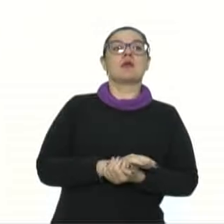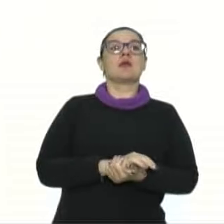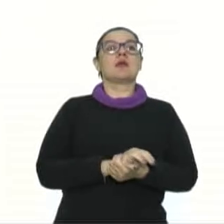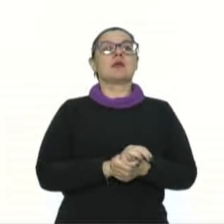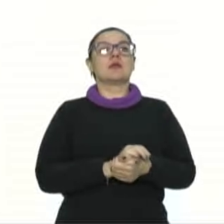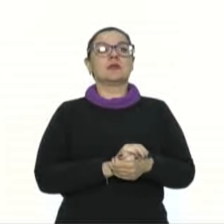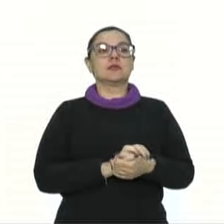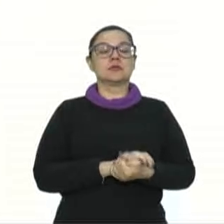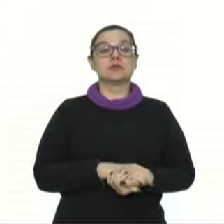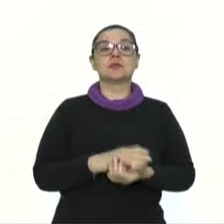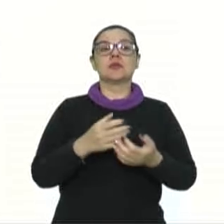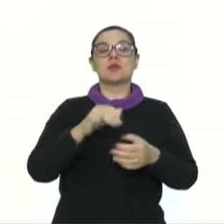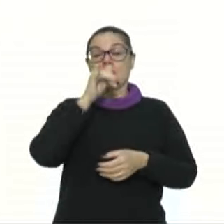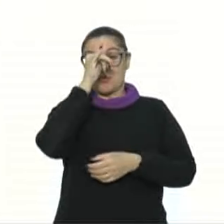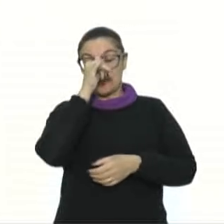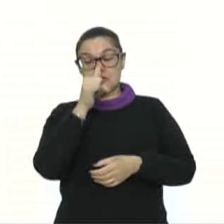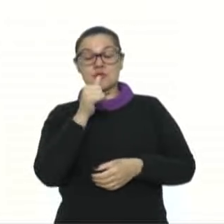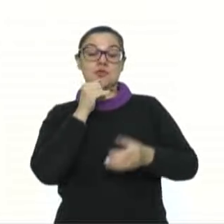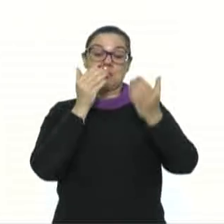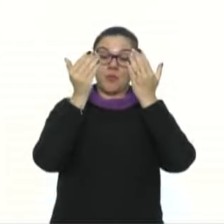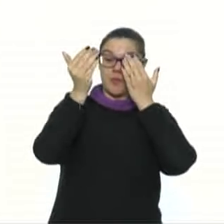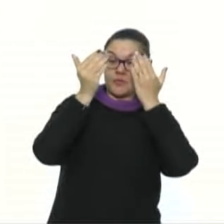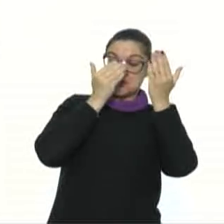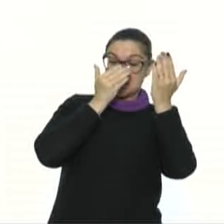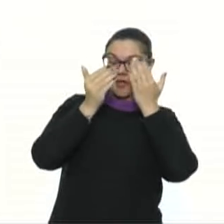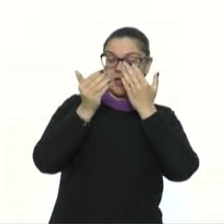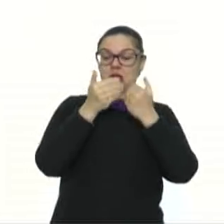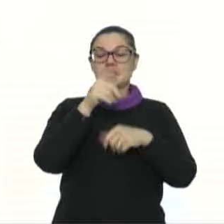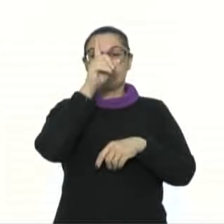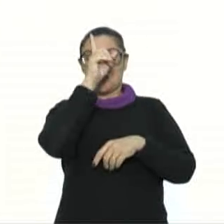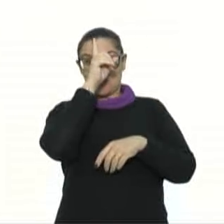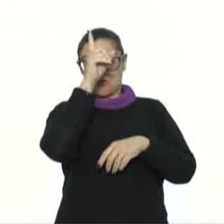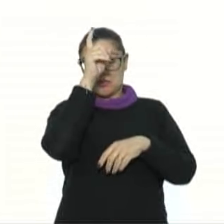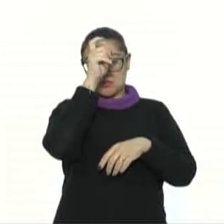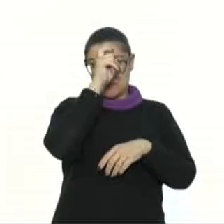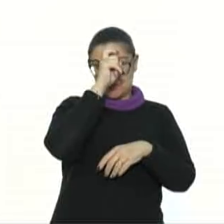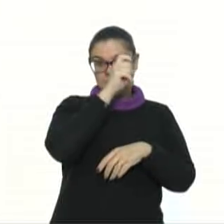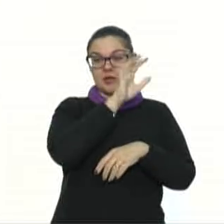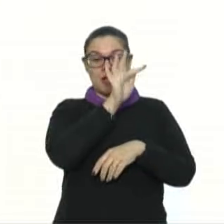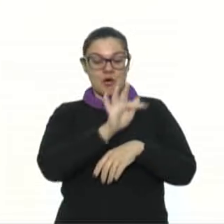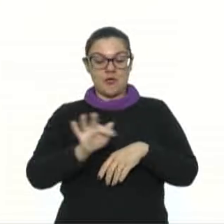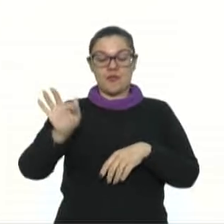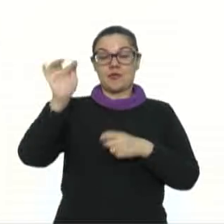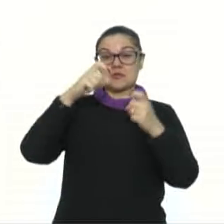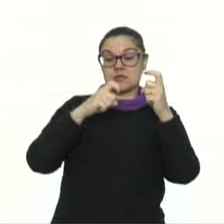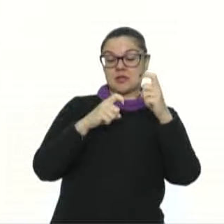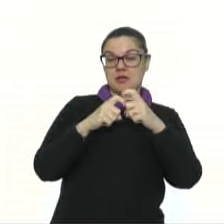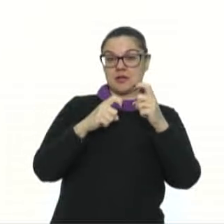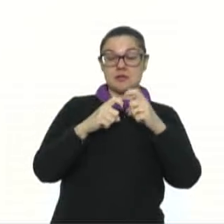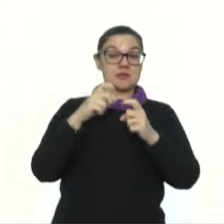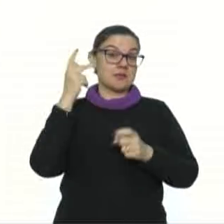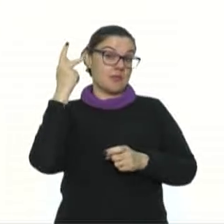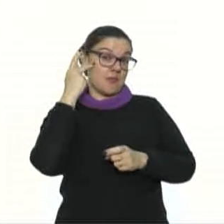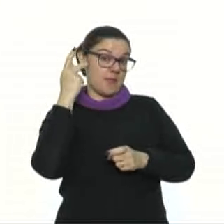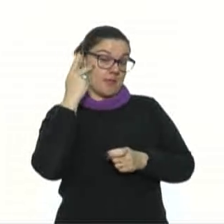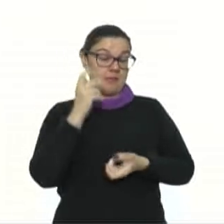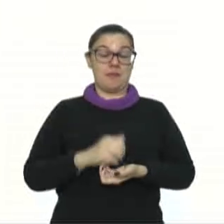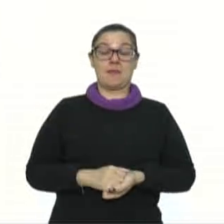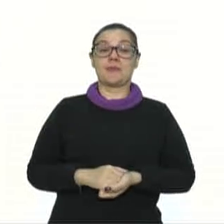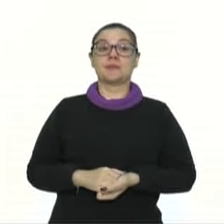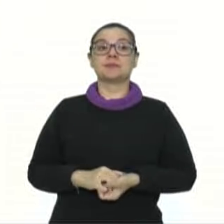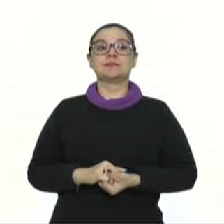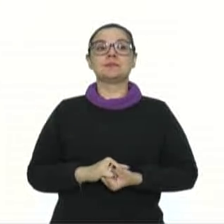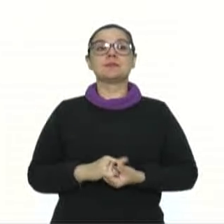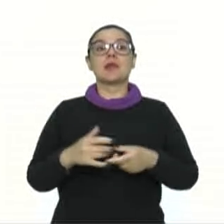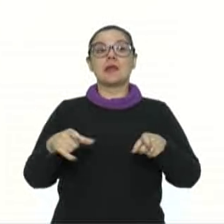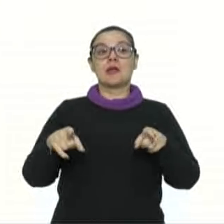FMUSP, Instituto de Psiquiatria do Hospital das Clínicas da Faculdade de Medicina da Universidade de São Paulo